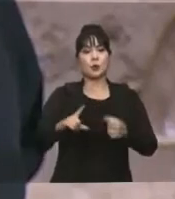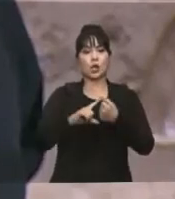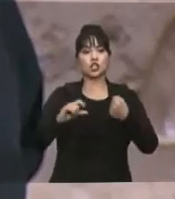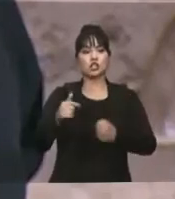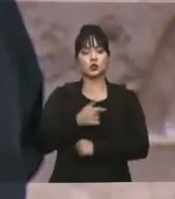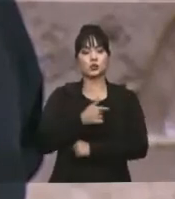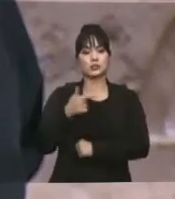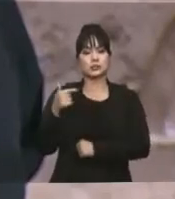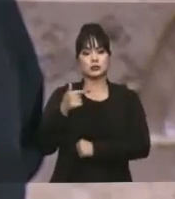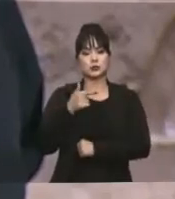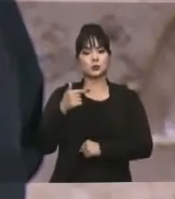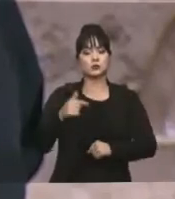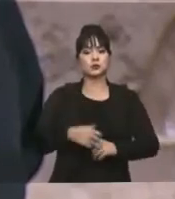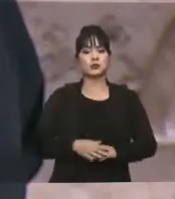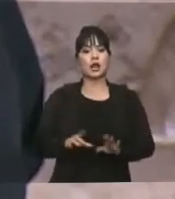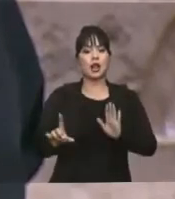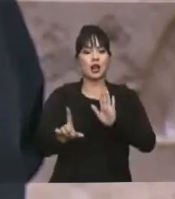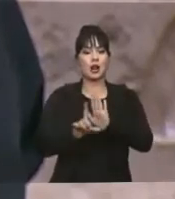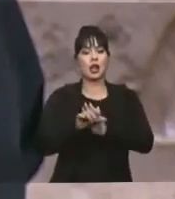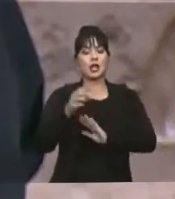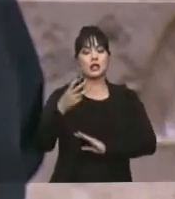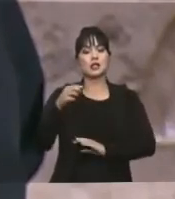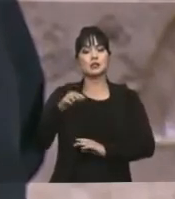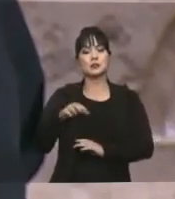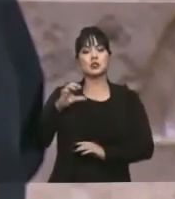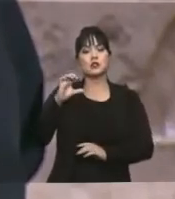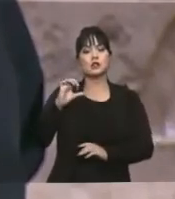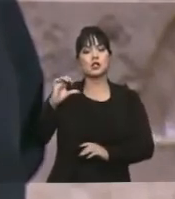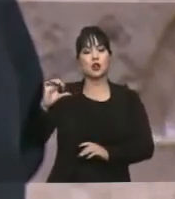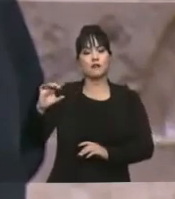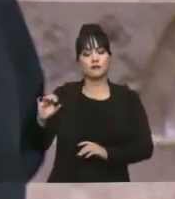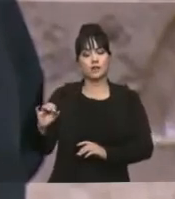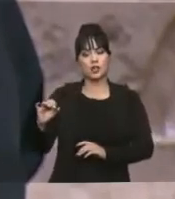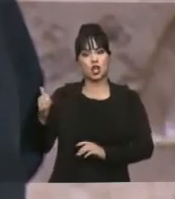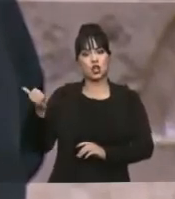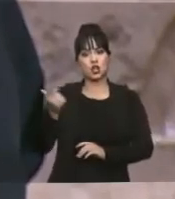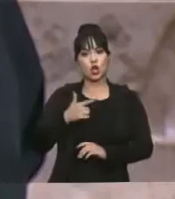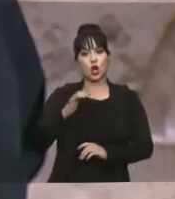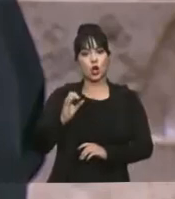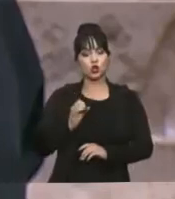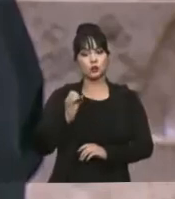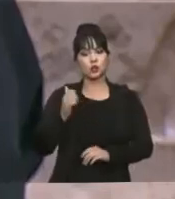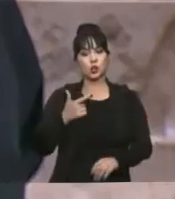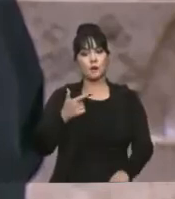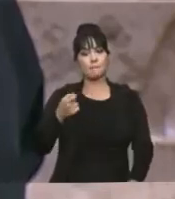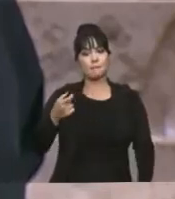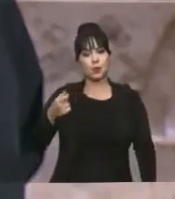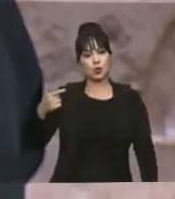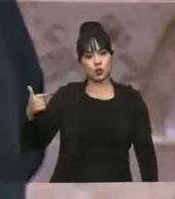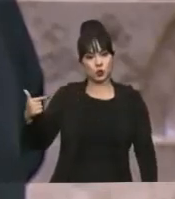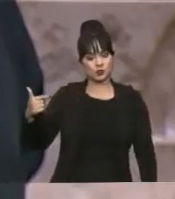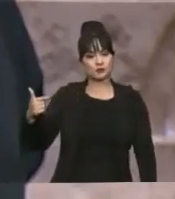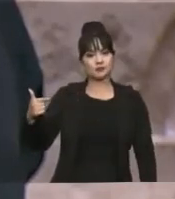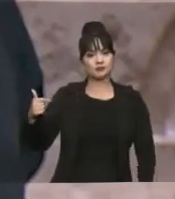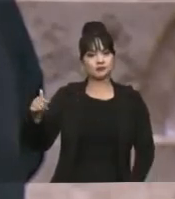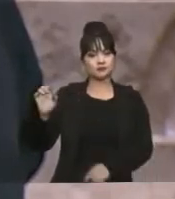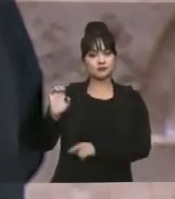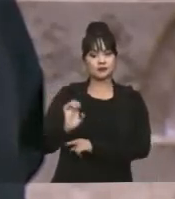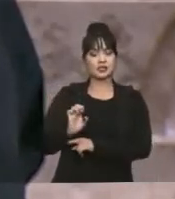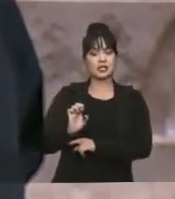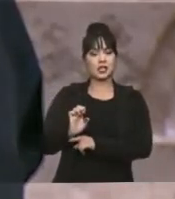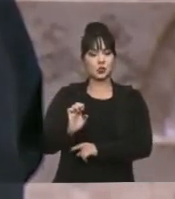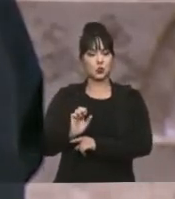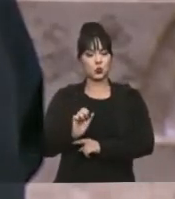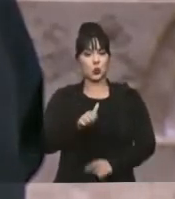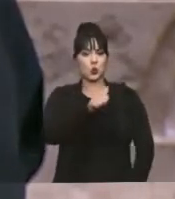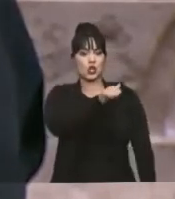2º, inciso 3, da Lei 13.990, de 11 de outubro de 2002, do Estado do Rio de